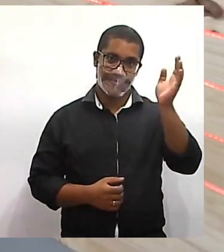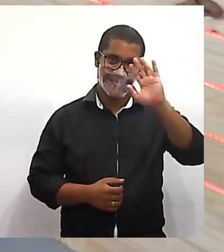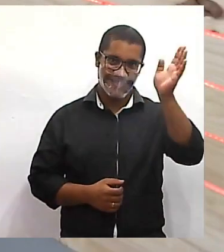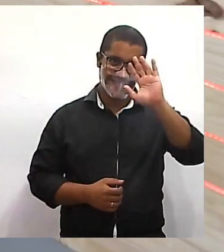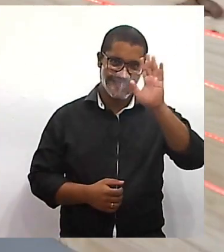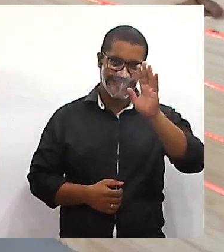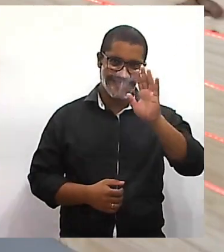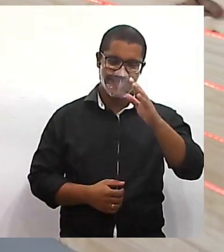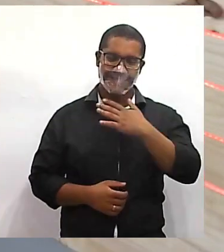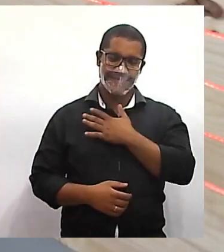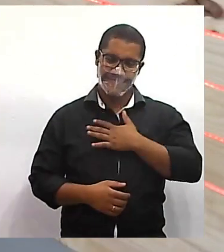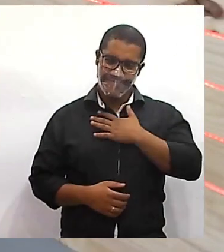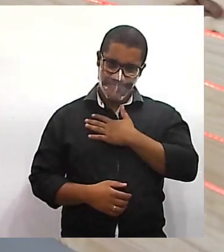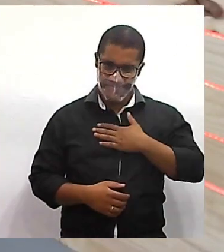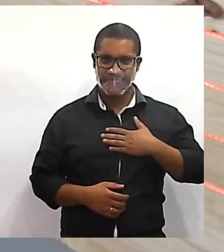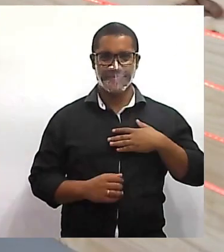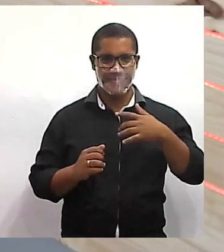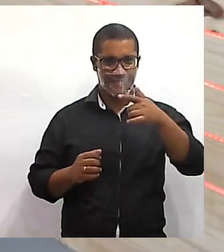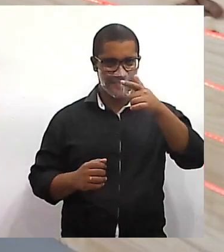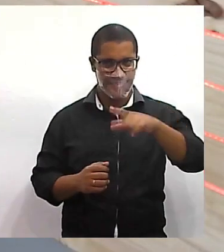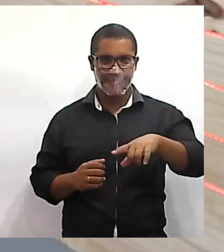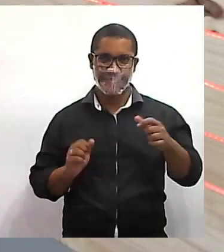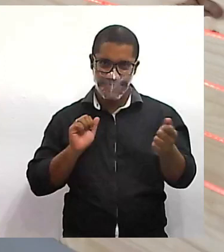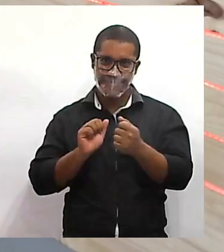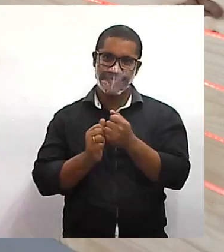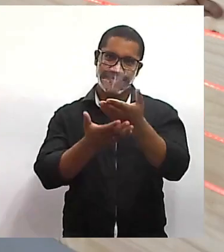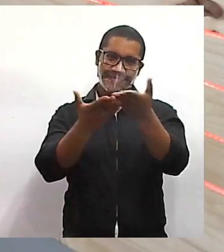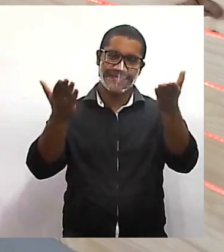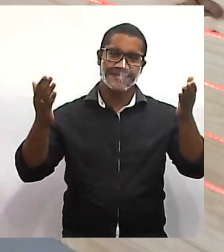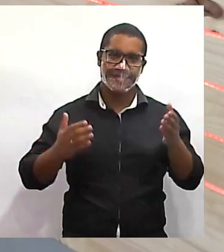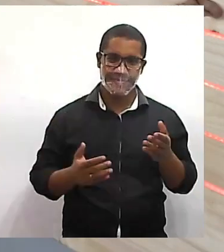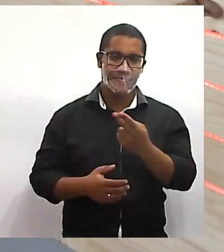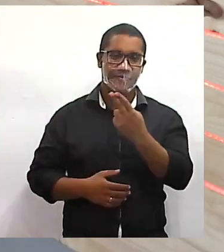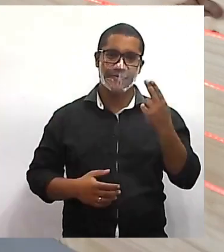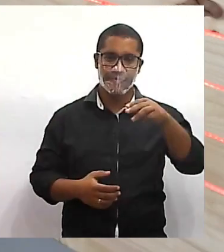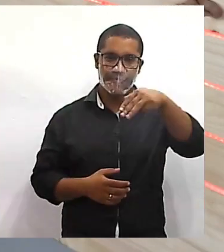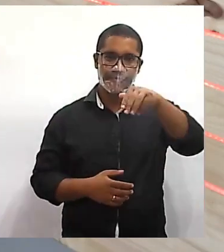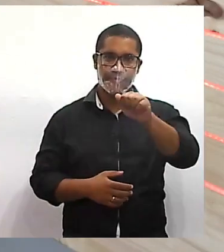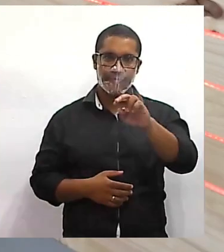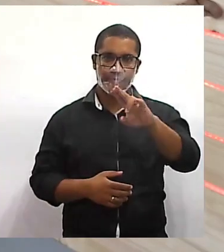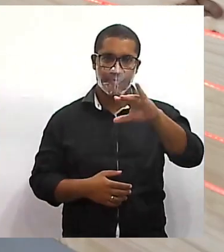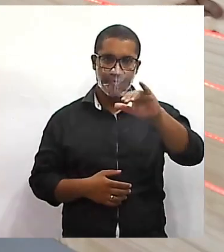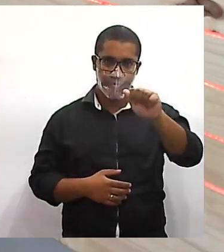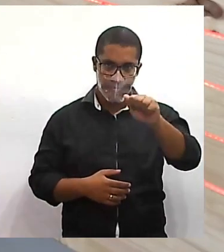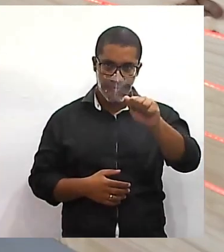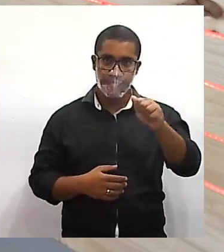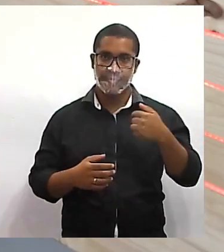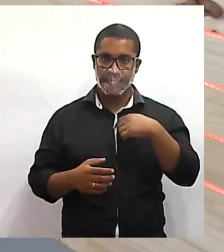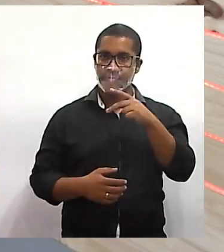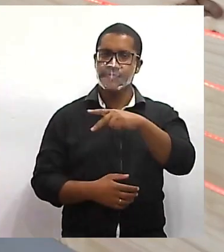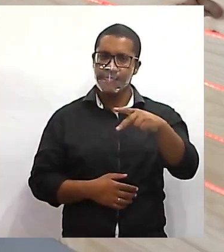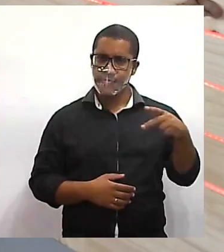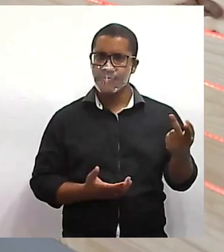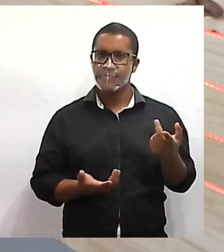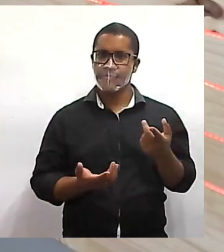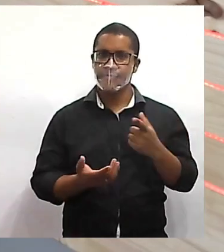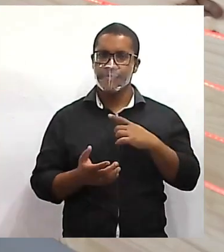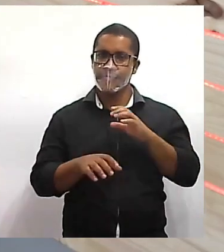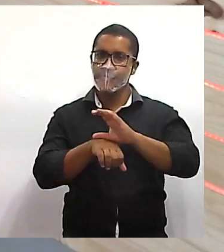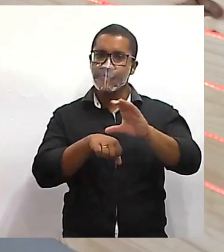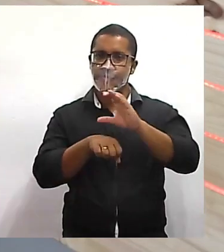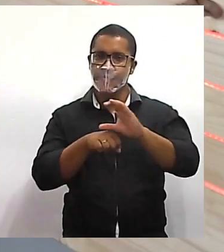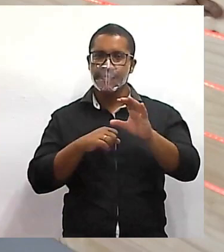Olá, é um prazer estar aqui de novo com vocês. Meu nome é Márcia Justino, eu sou professora do